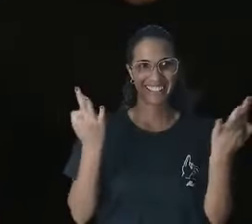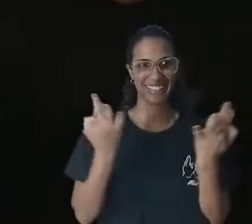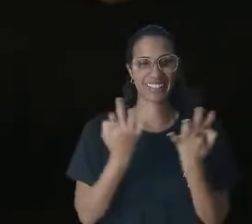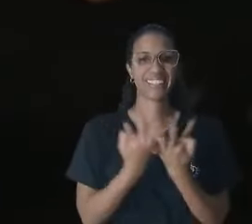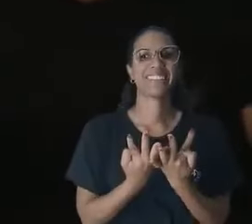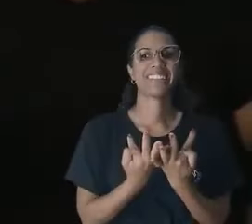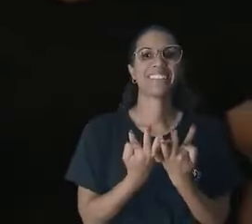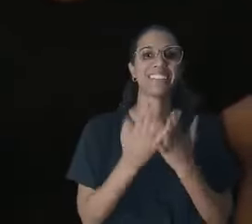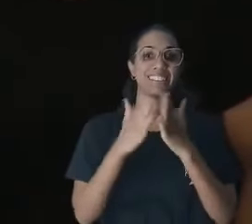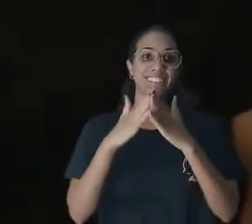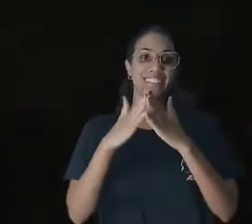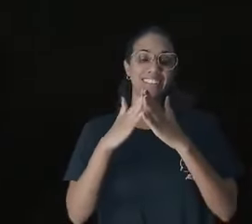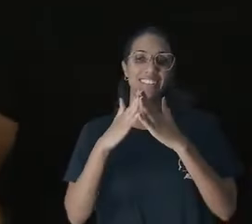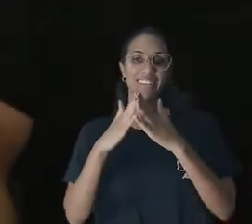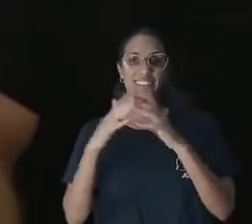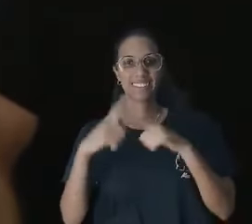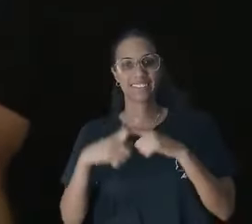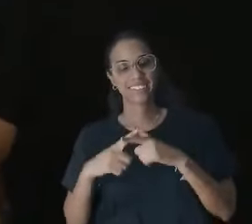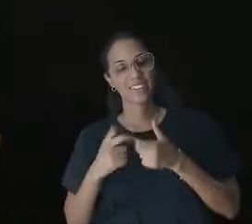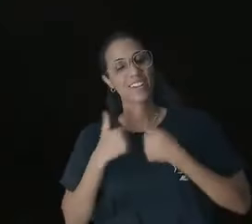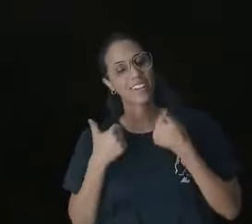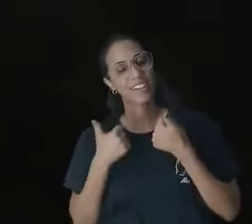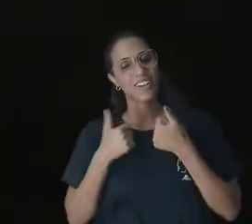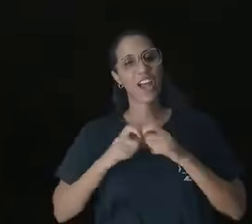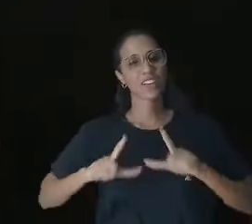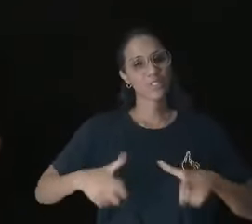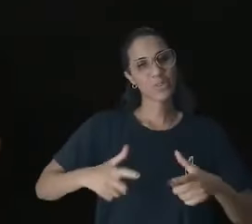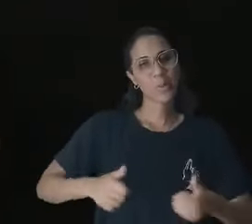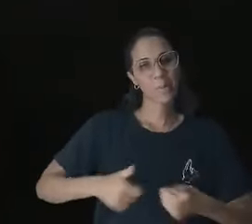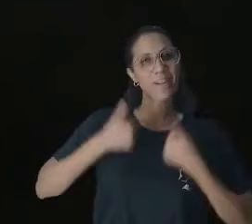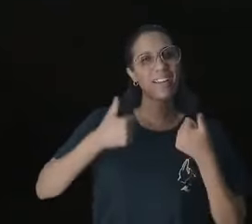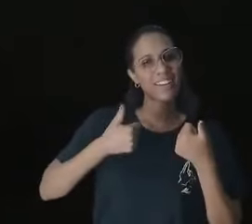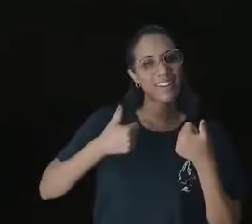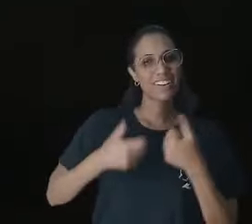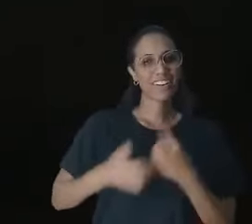uma igreja melhor, atitudes melhores,